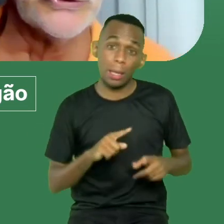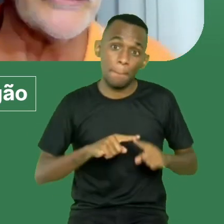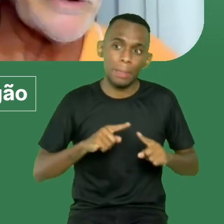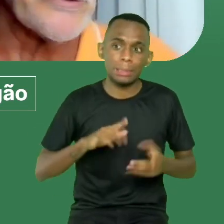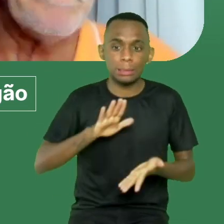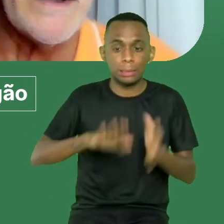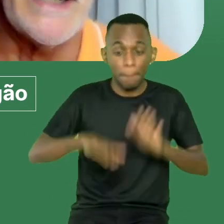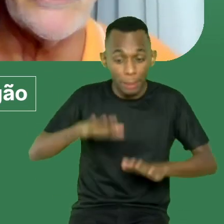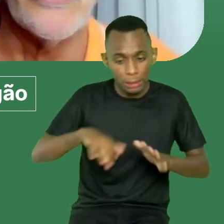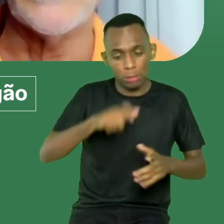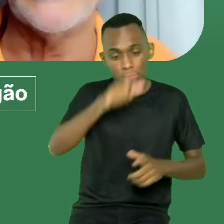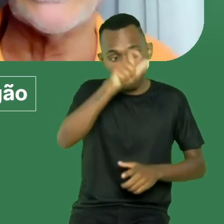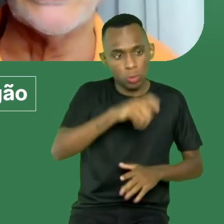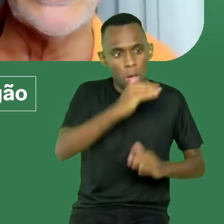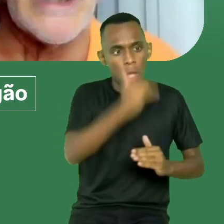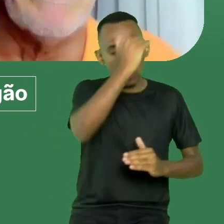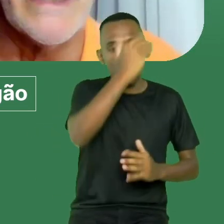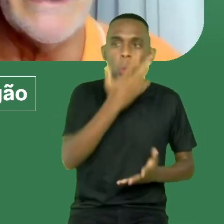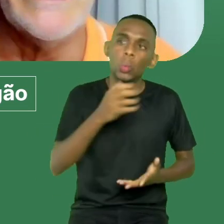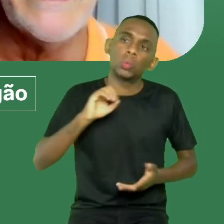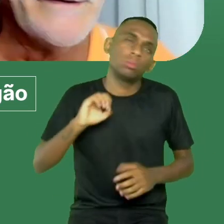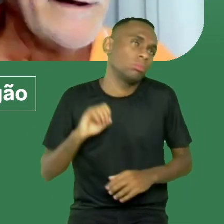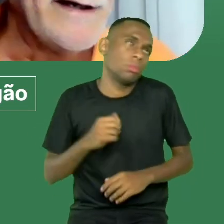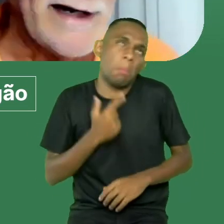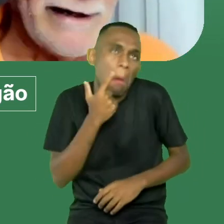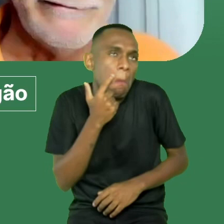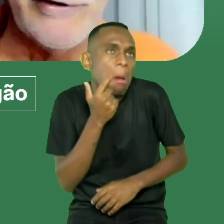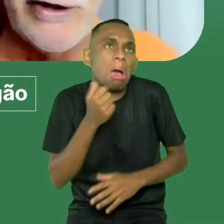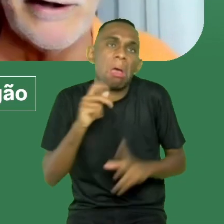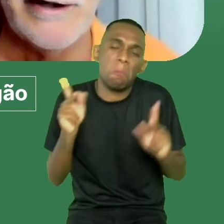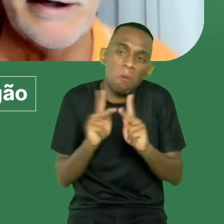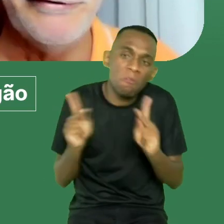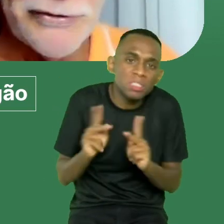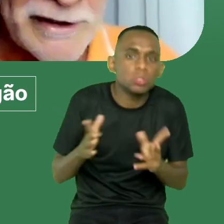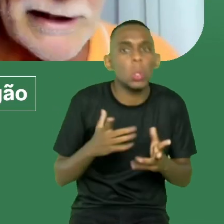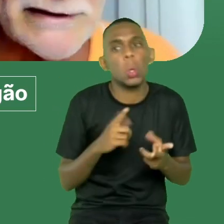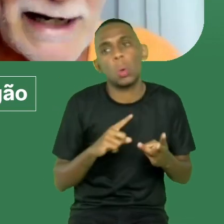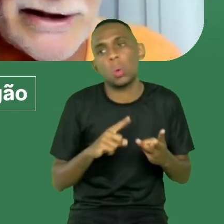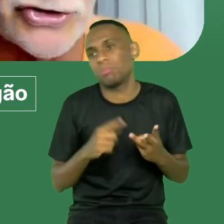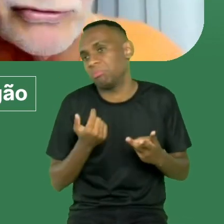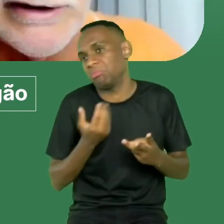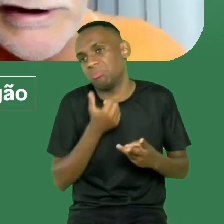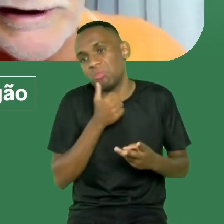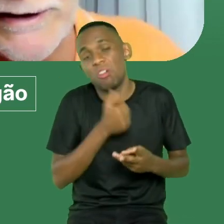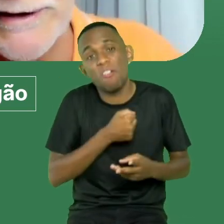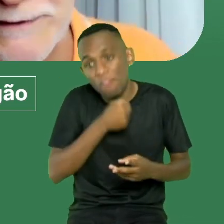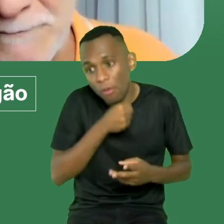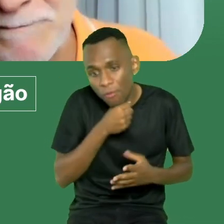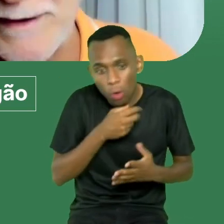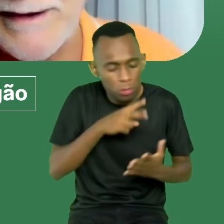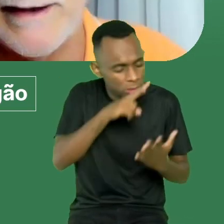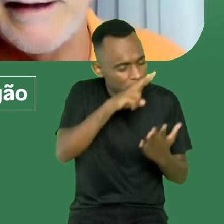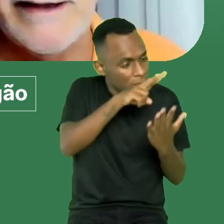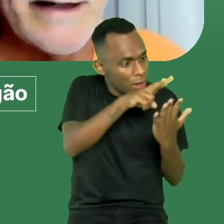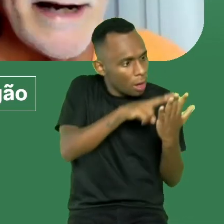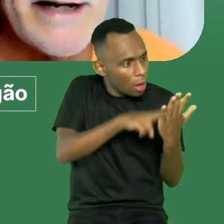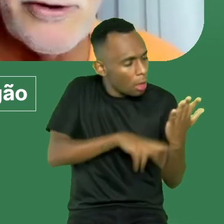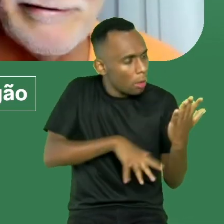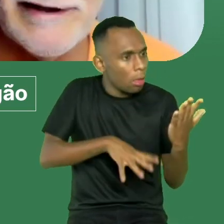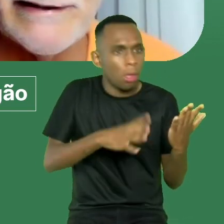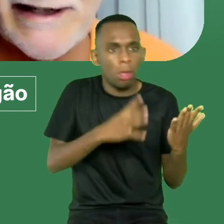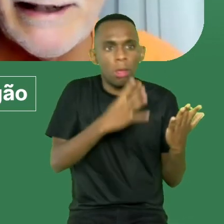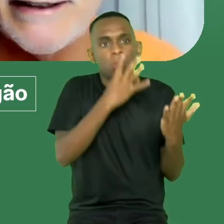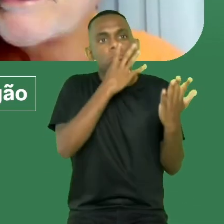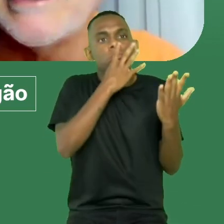o adulto, seja o pai ou o professor, a mãe, a avó, ficam encantados com aquilo ali e